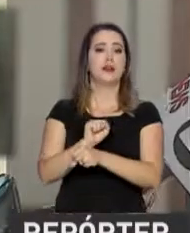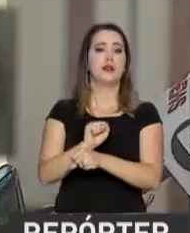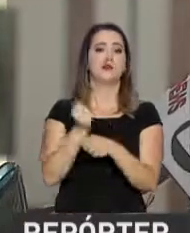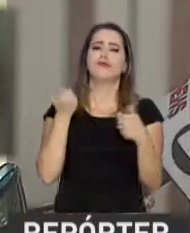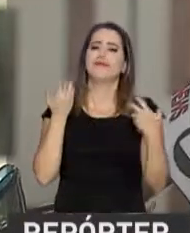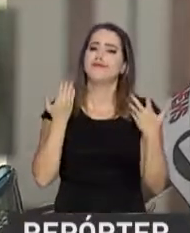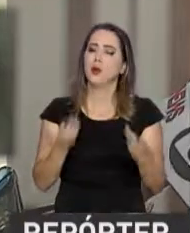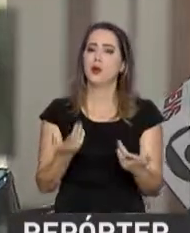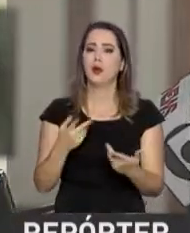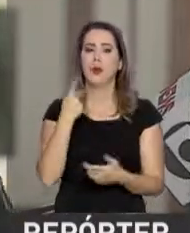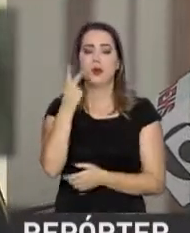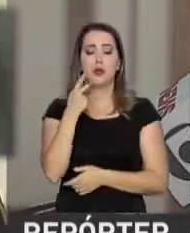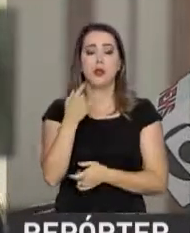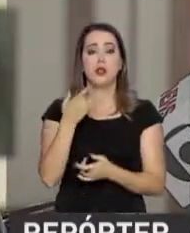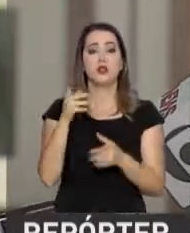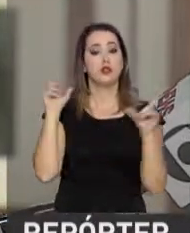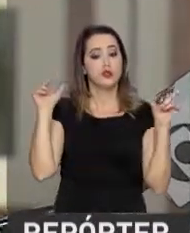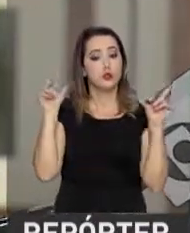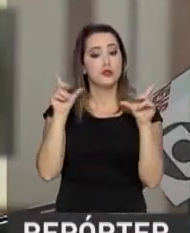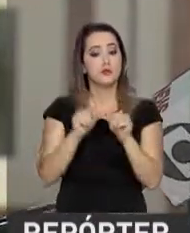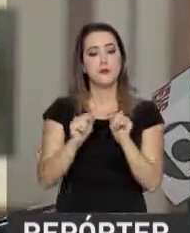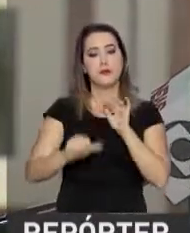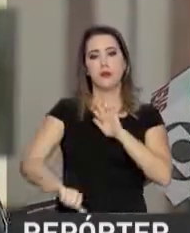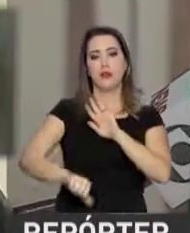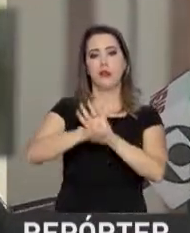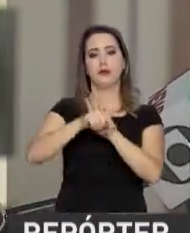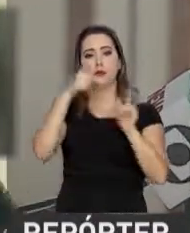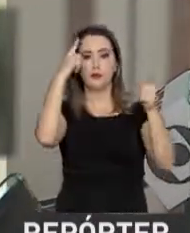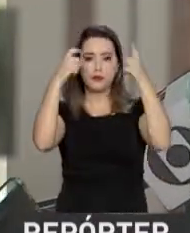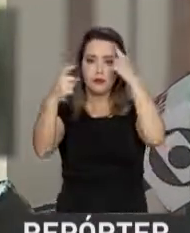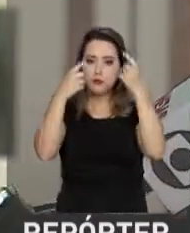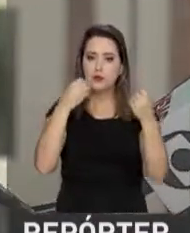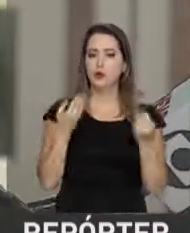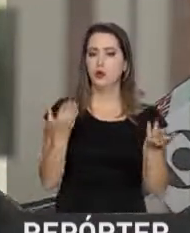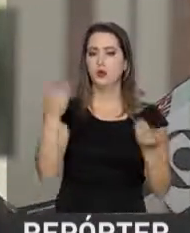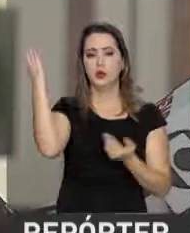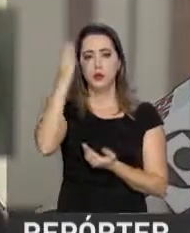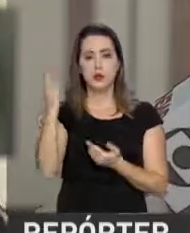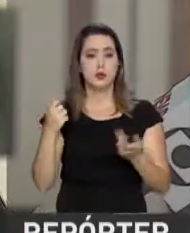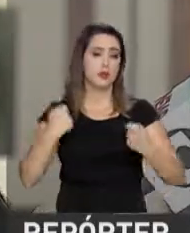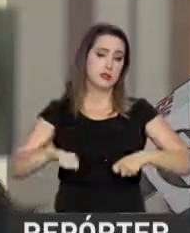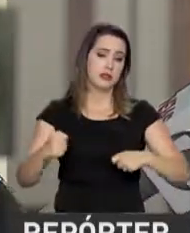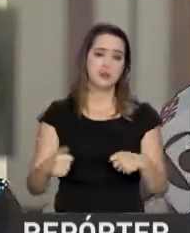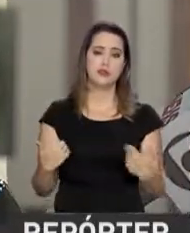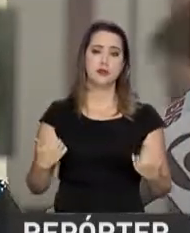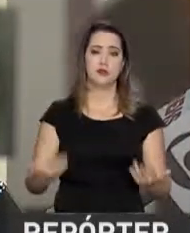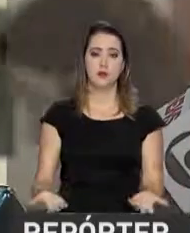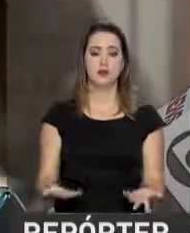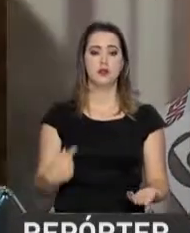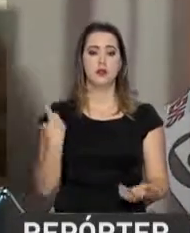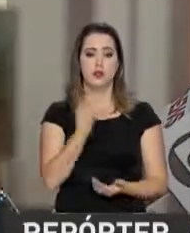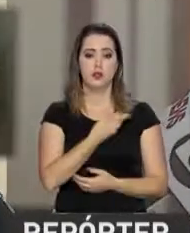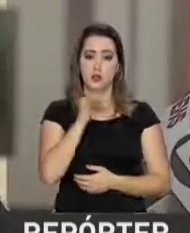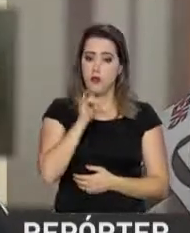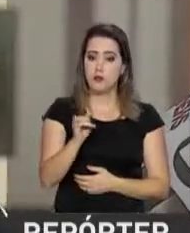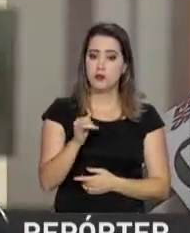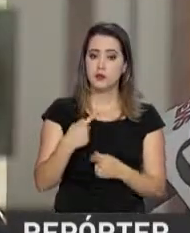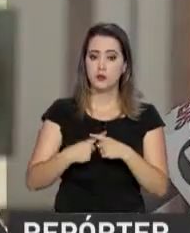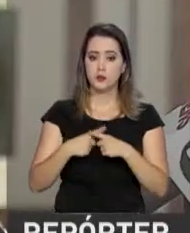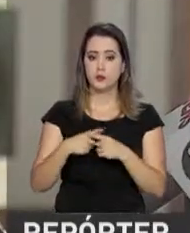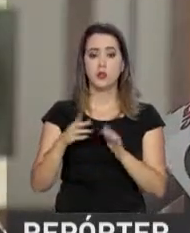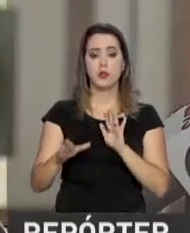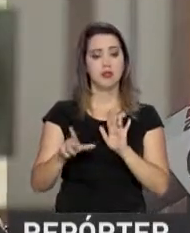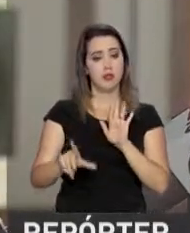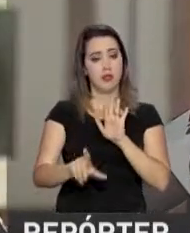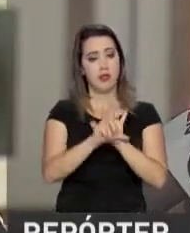política de segurança, de redução da criminalidade e da violência, como o Brasil hoje exige. E então nós dissemos, porque inclusive está